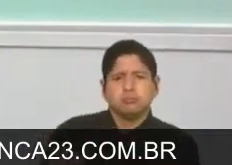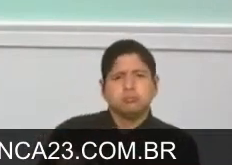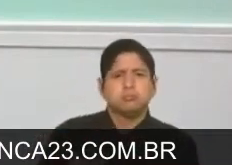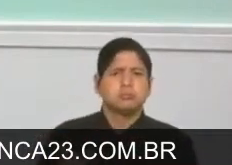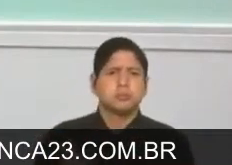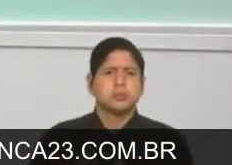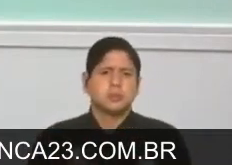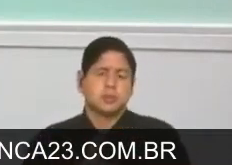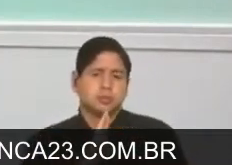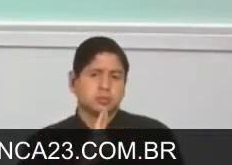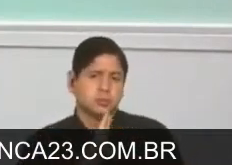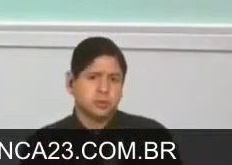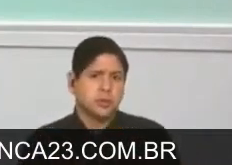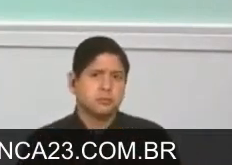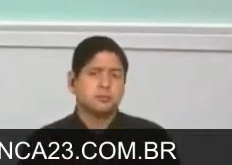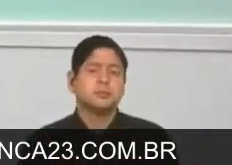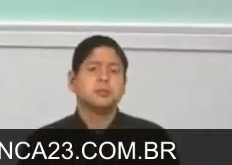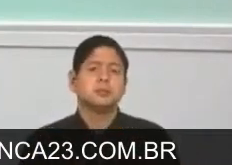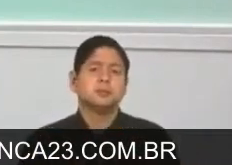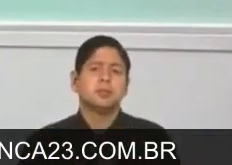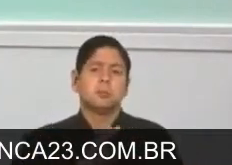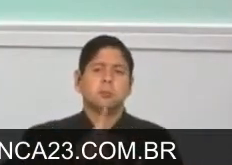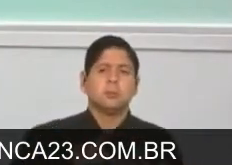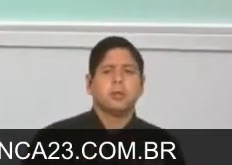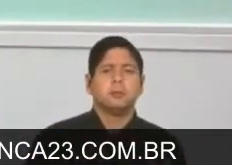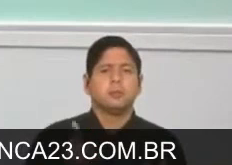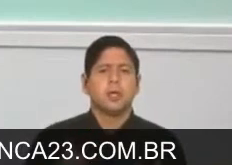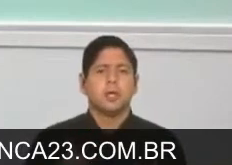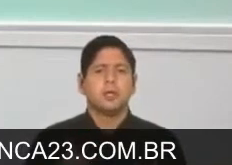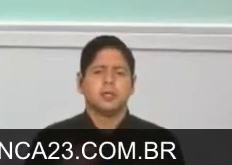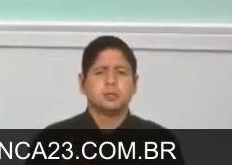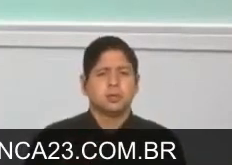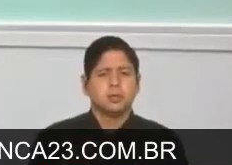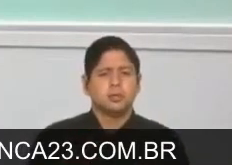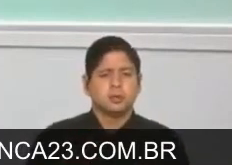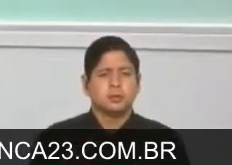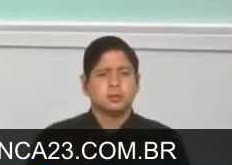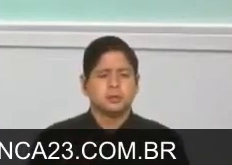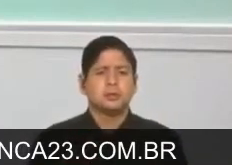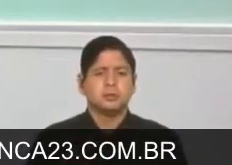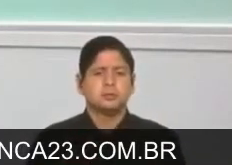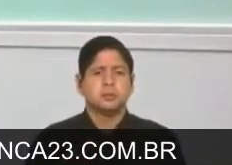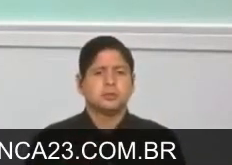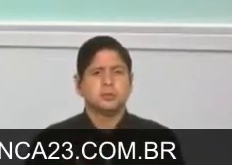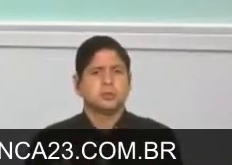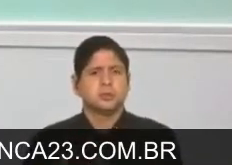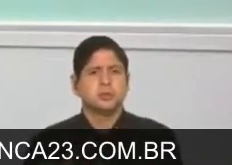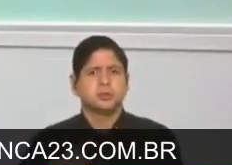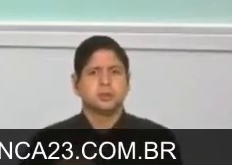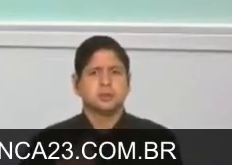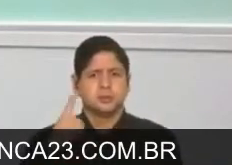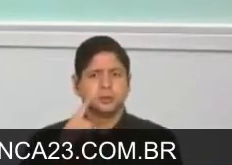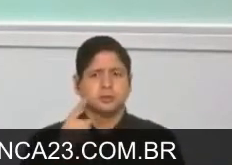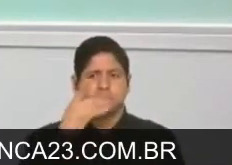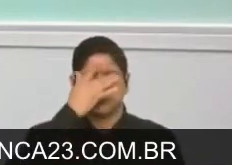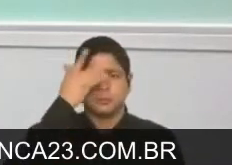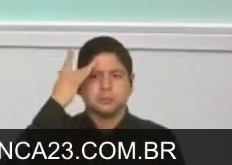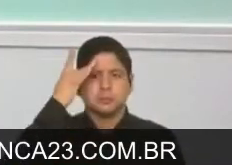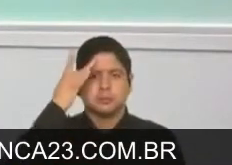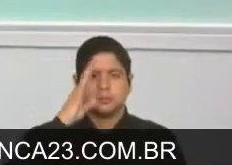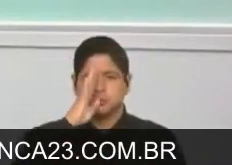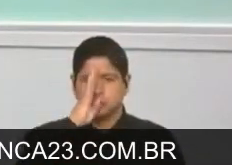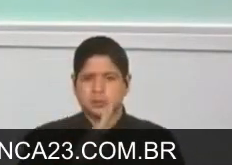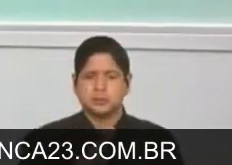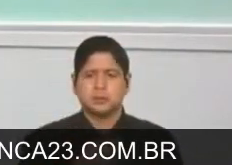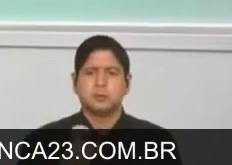sobre os resultados e os parâmetros bioquímicos apurados, né? E o encaminhamento para esse paciente já